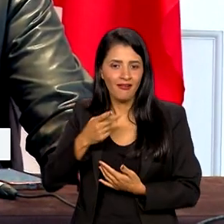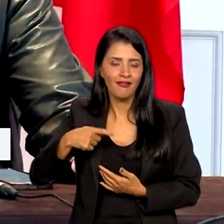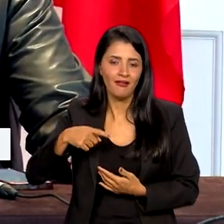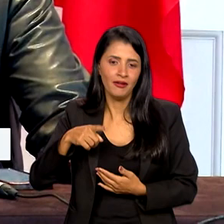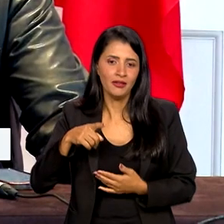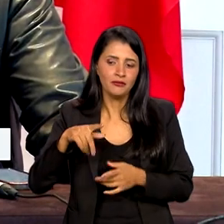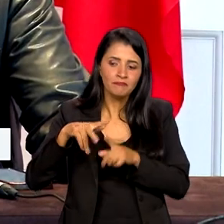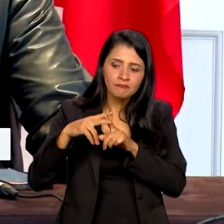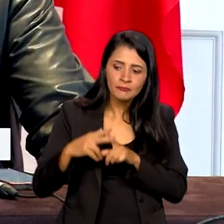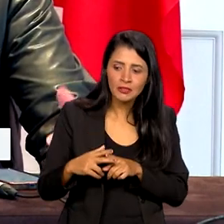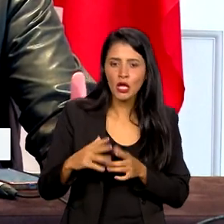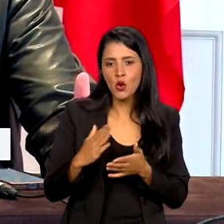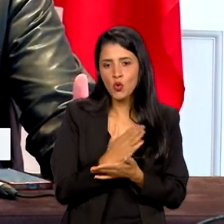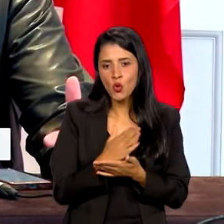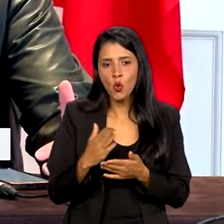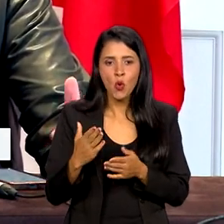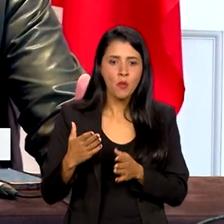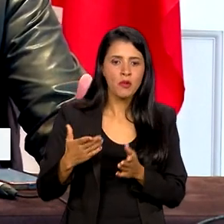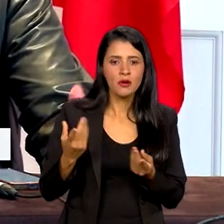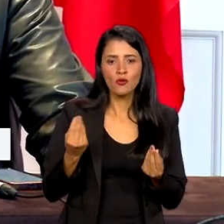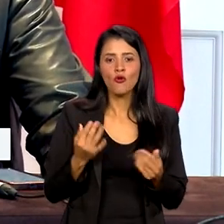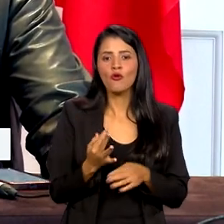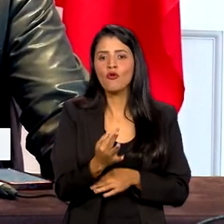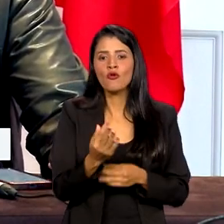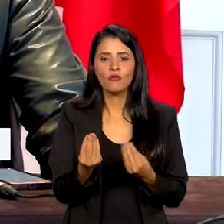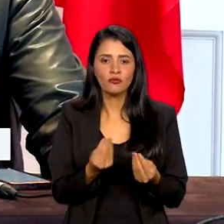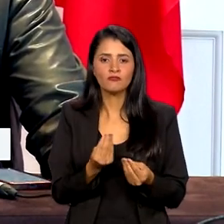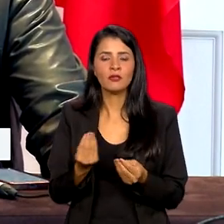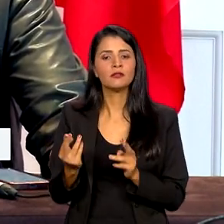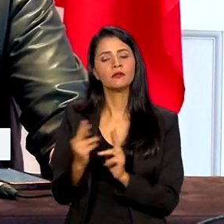correções de rumos da relação